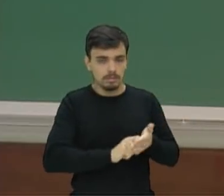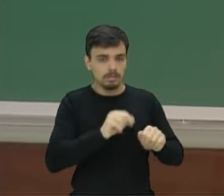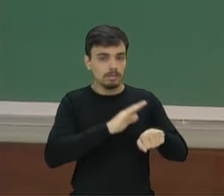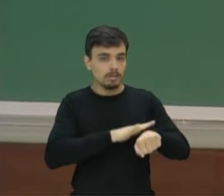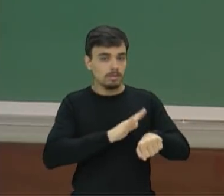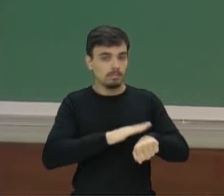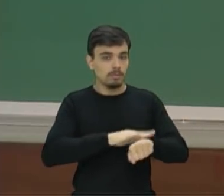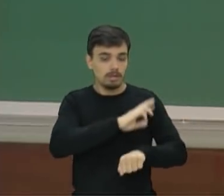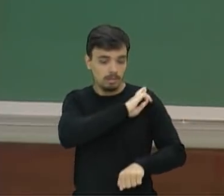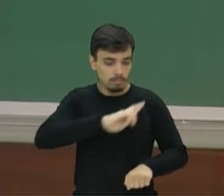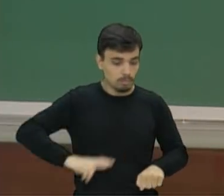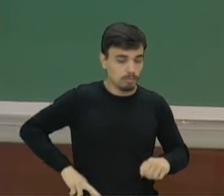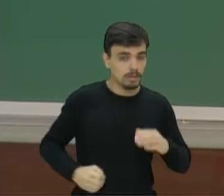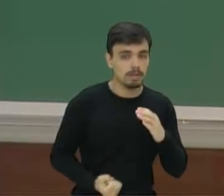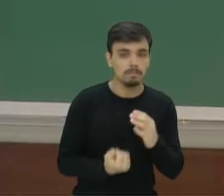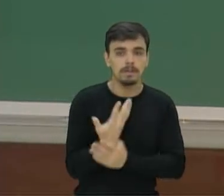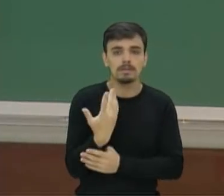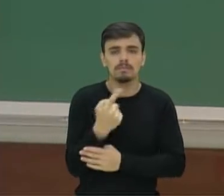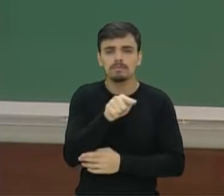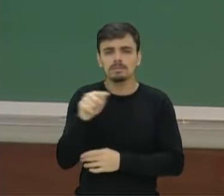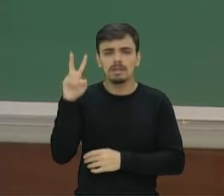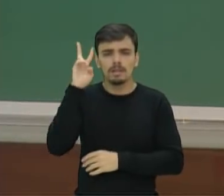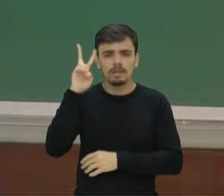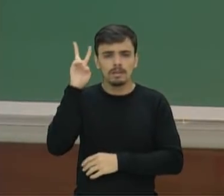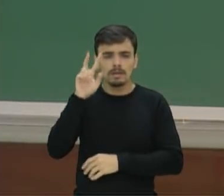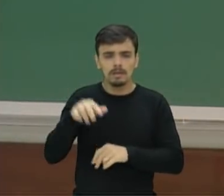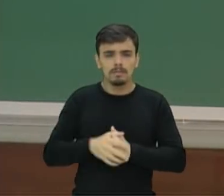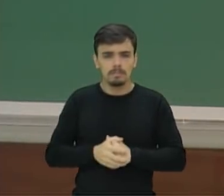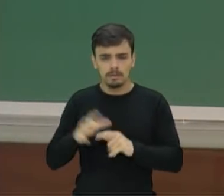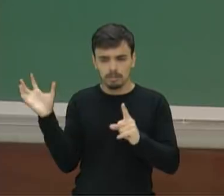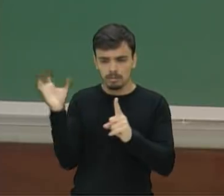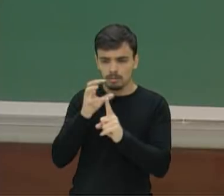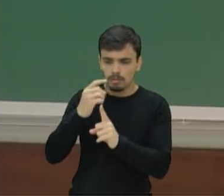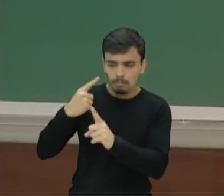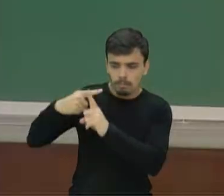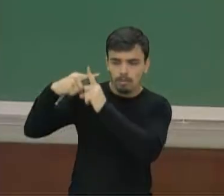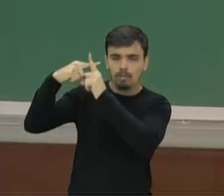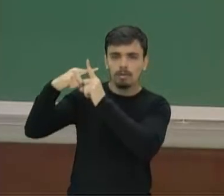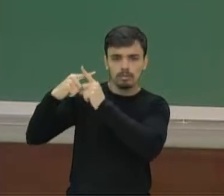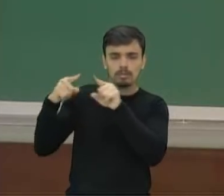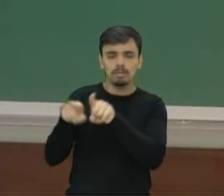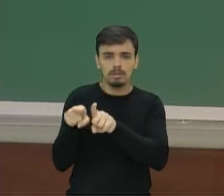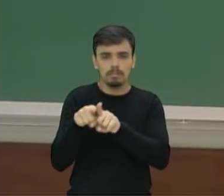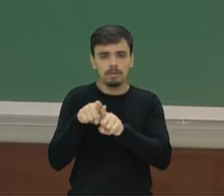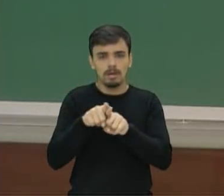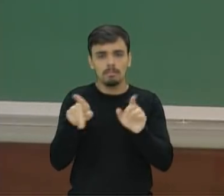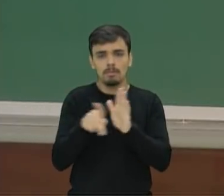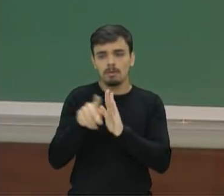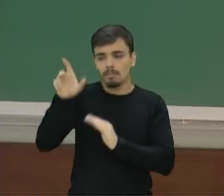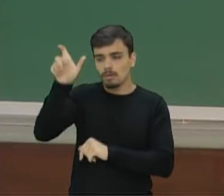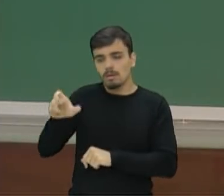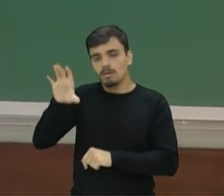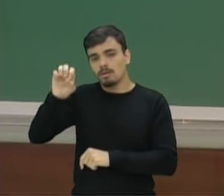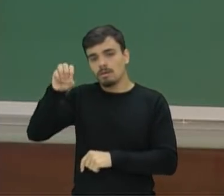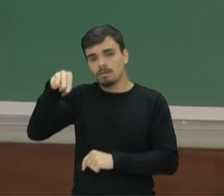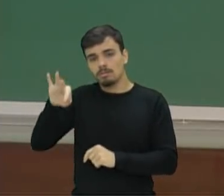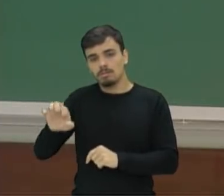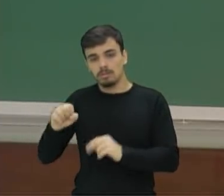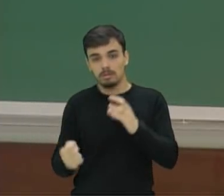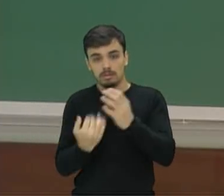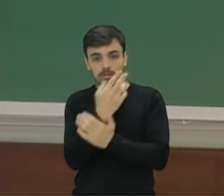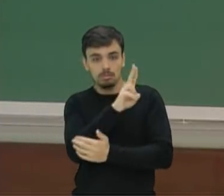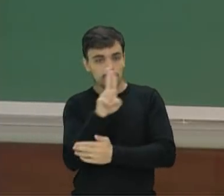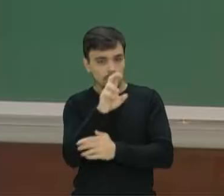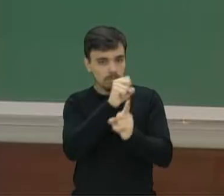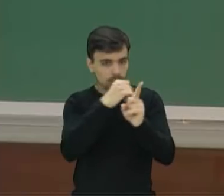foi criada. Lembra, a República, influenciada pelo positivismo, que veio lá do Comte, o criador do nome sociologia.